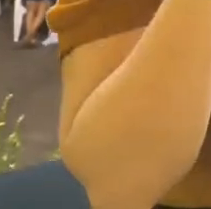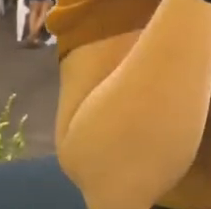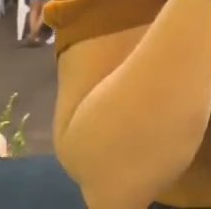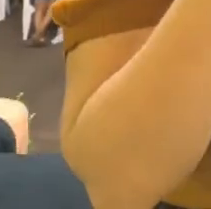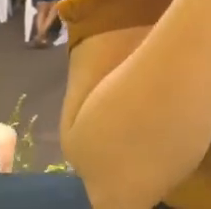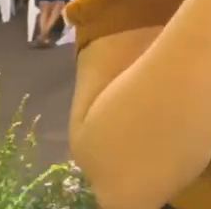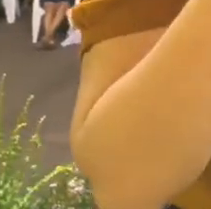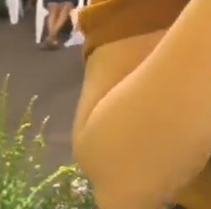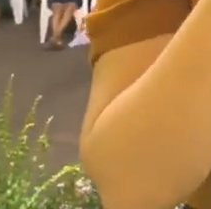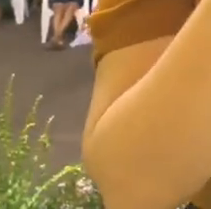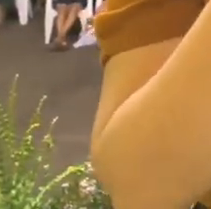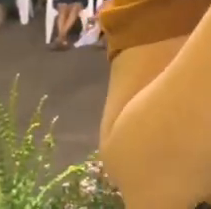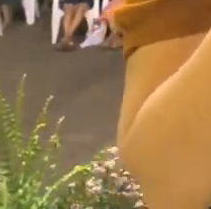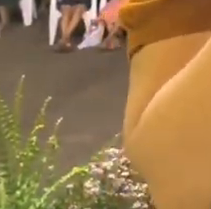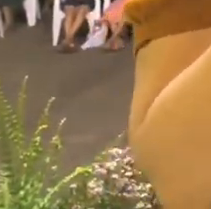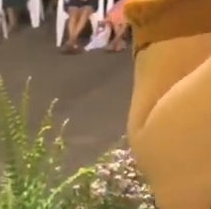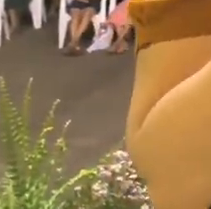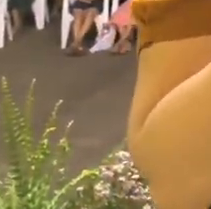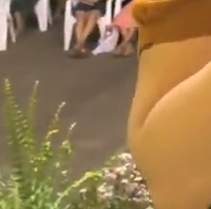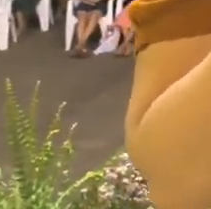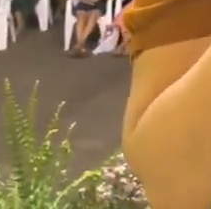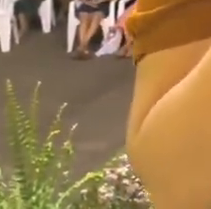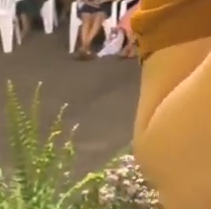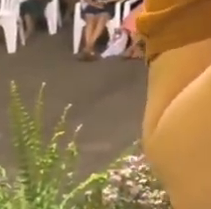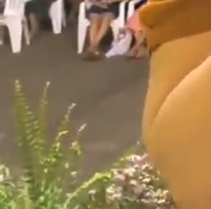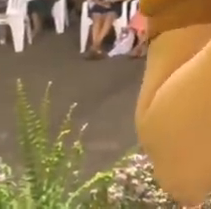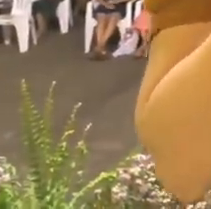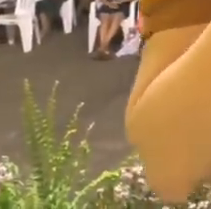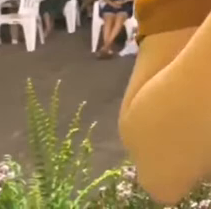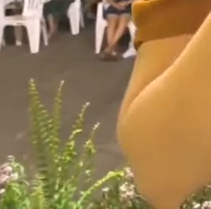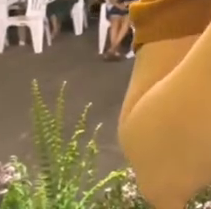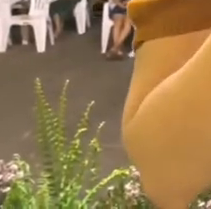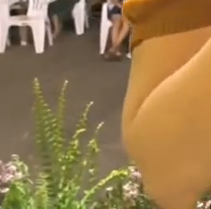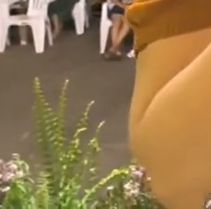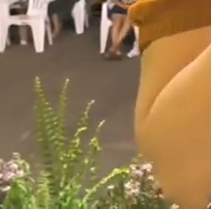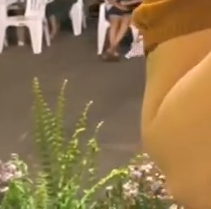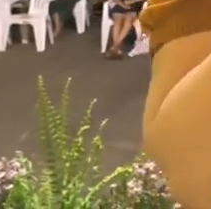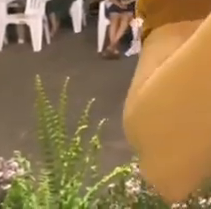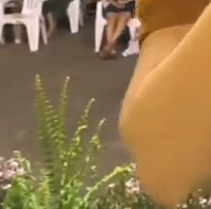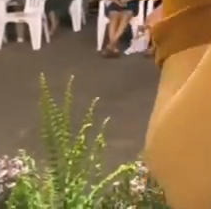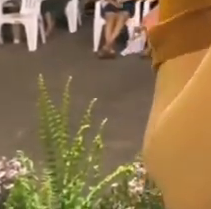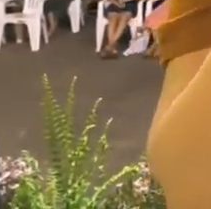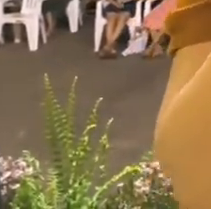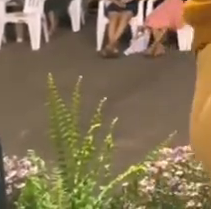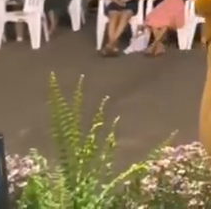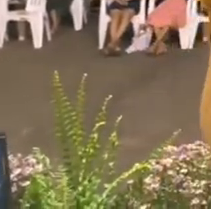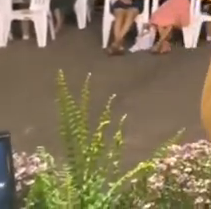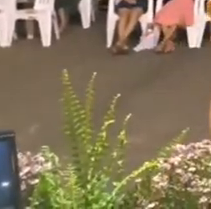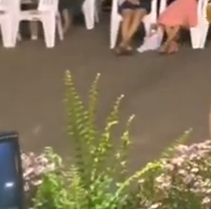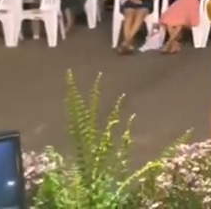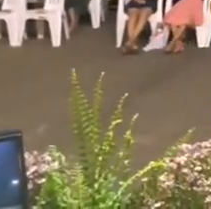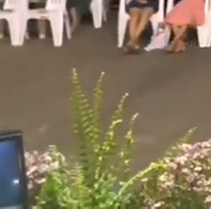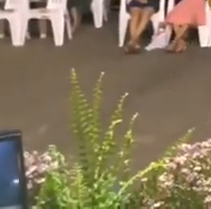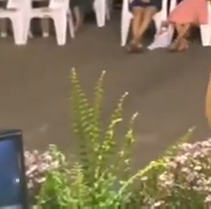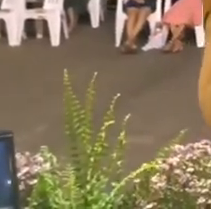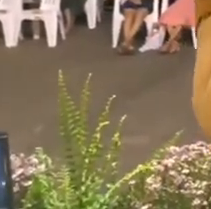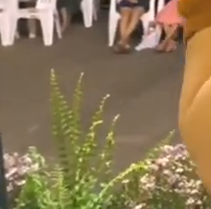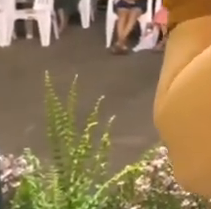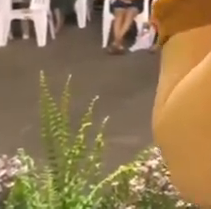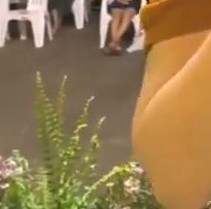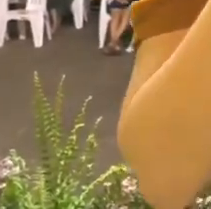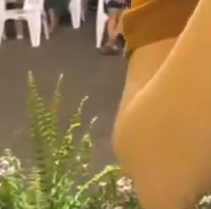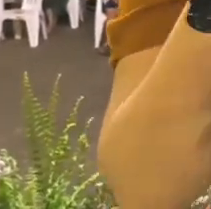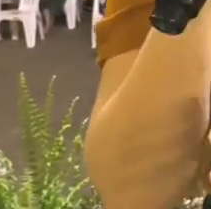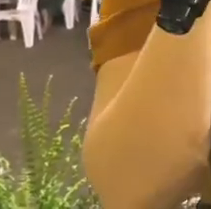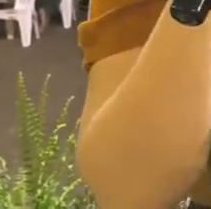do avivan games nós temos agenda nós temos copo nós temos nécessaire nós temos garrafa de notas garrafa térmica